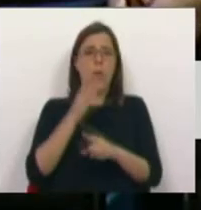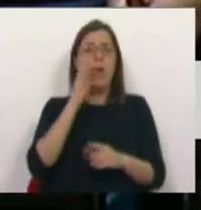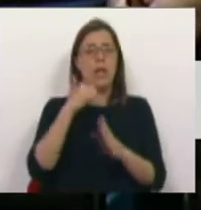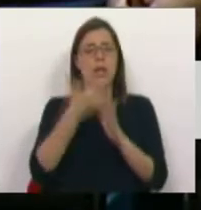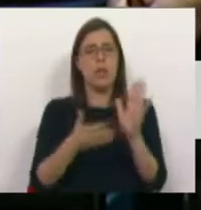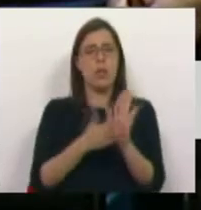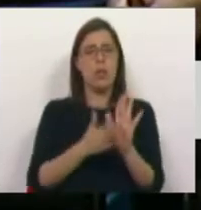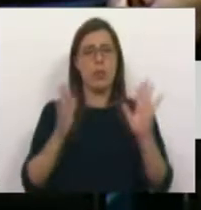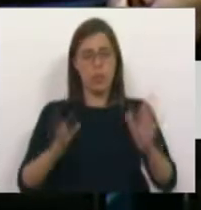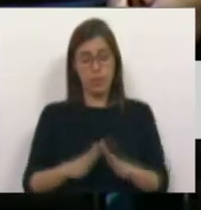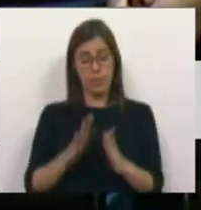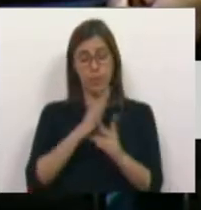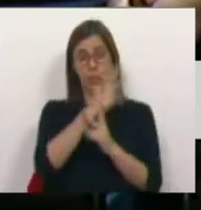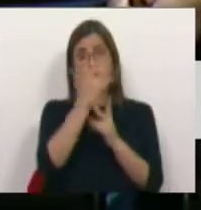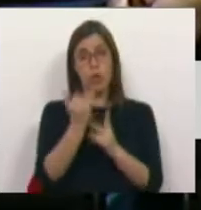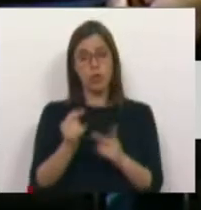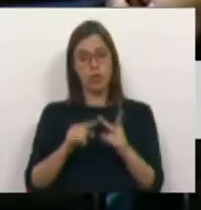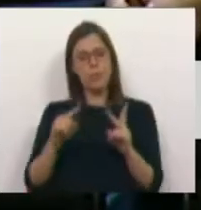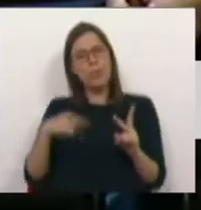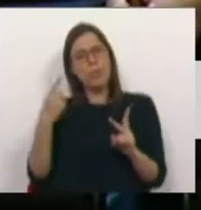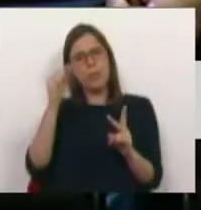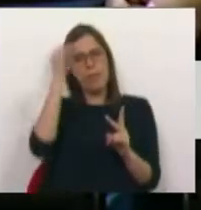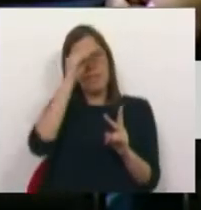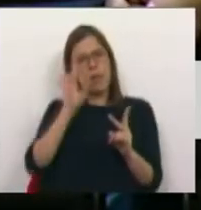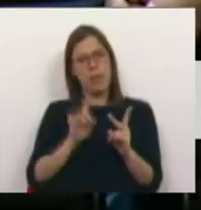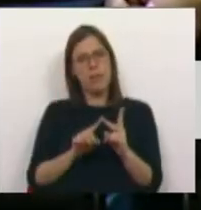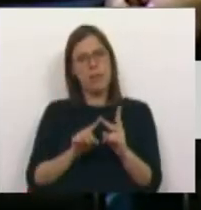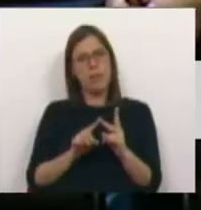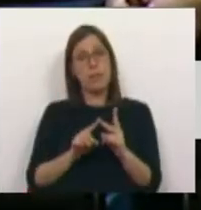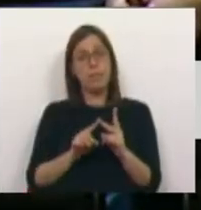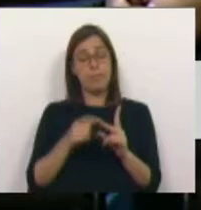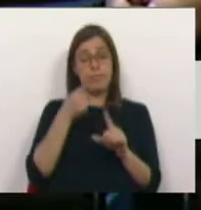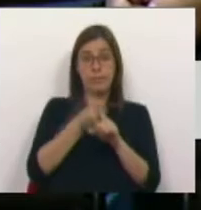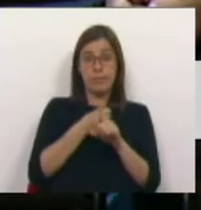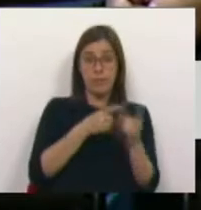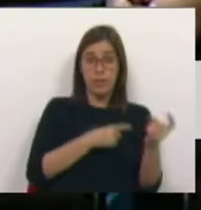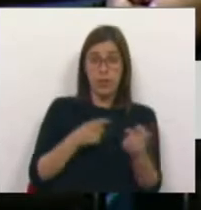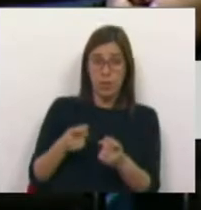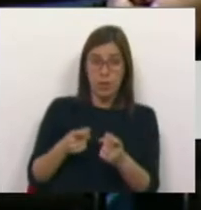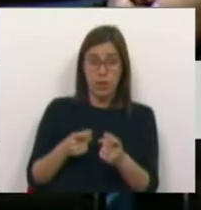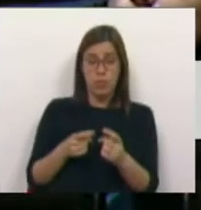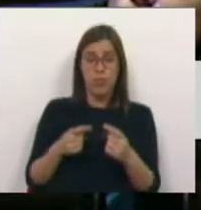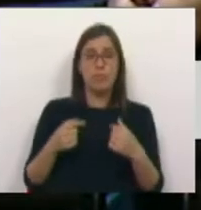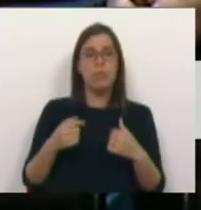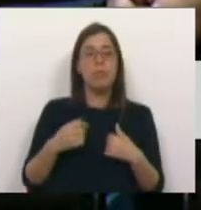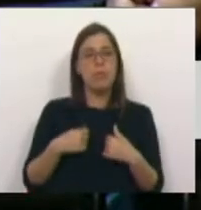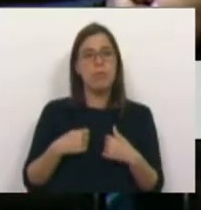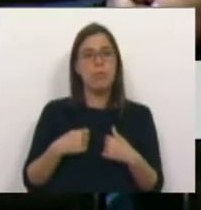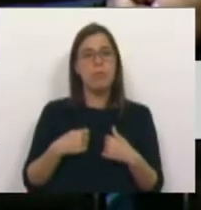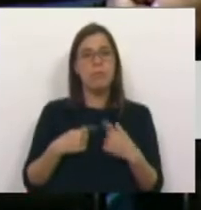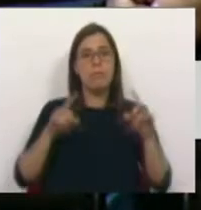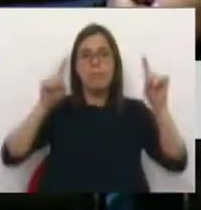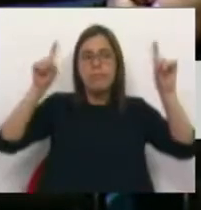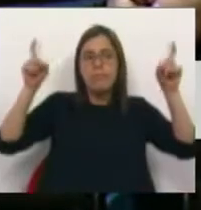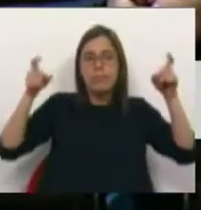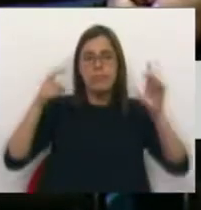a Constituição. Em segundo lugar, há uma outra falsidade. É de que, para combater o terrorismo, nós temos que pôr entre